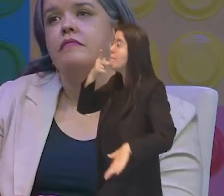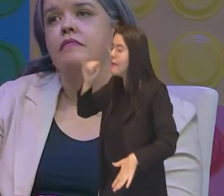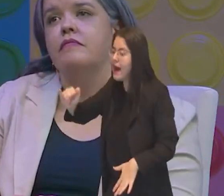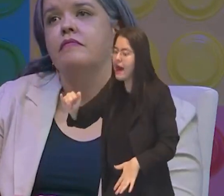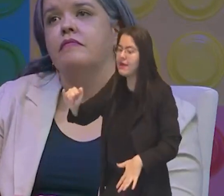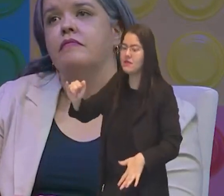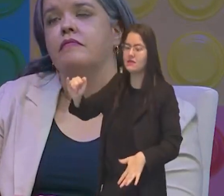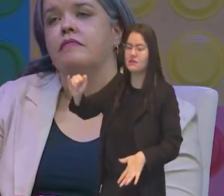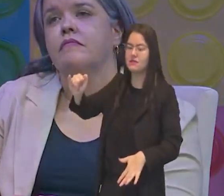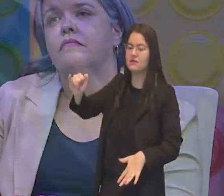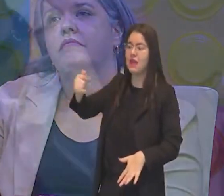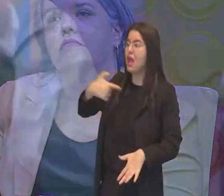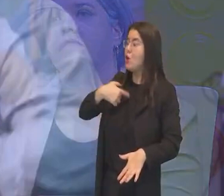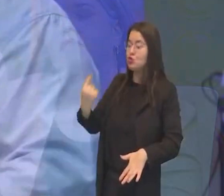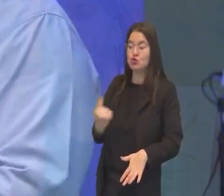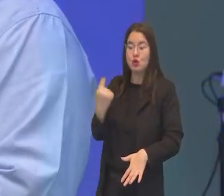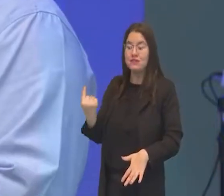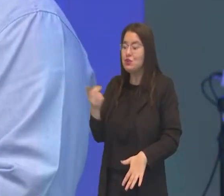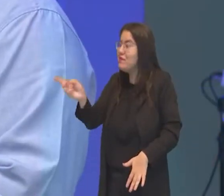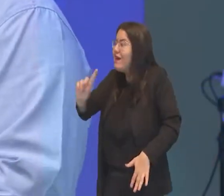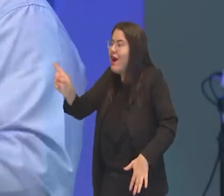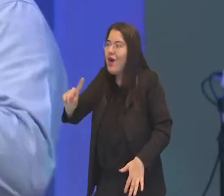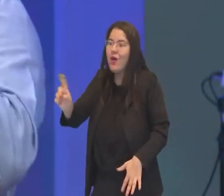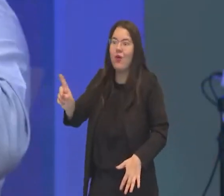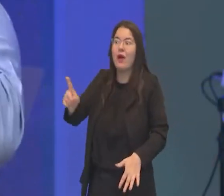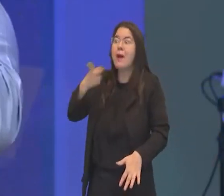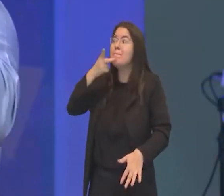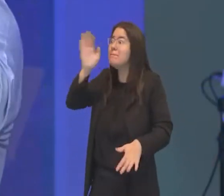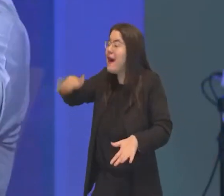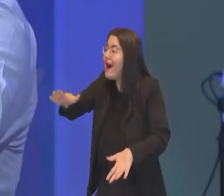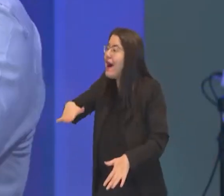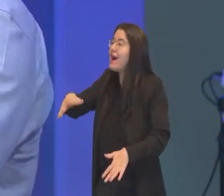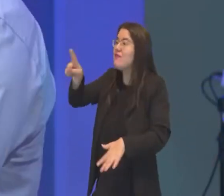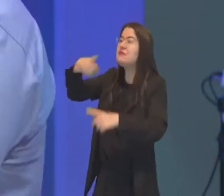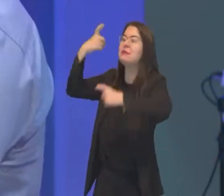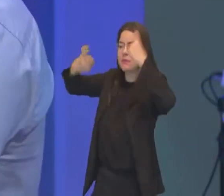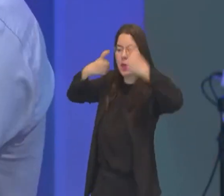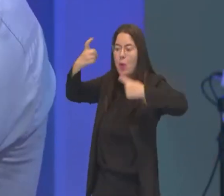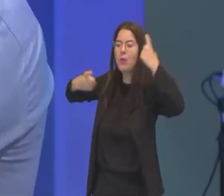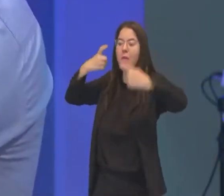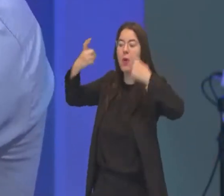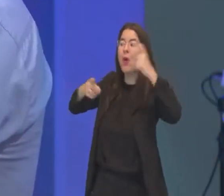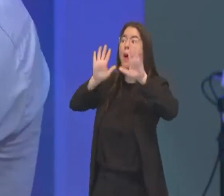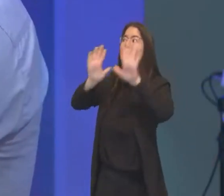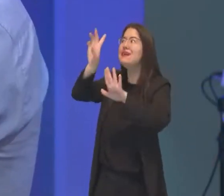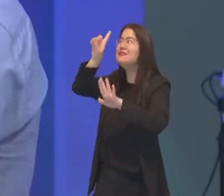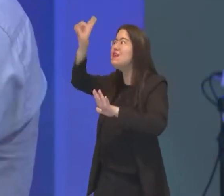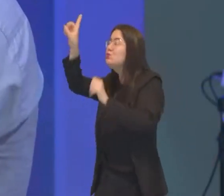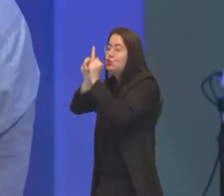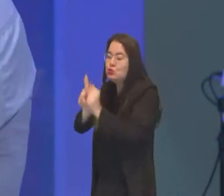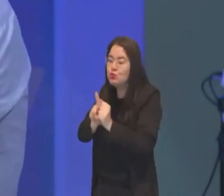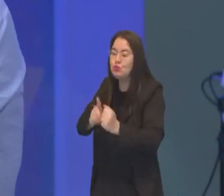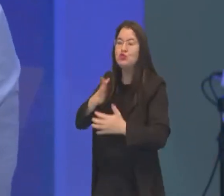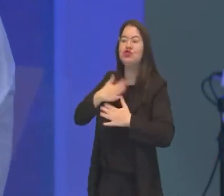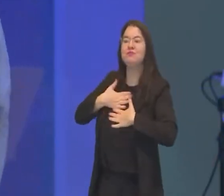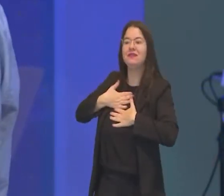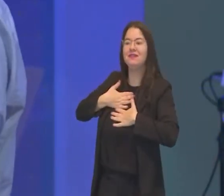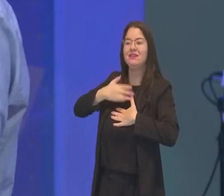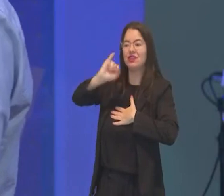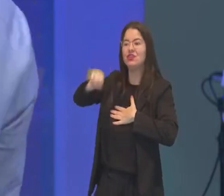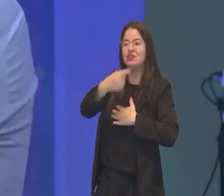eu não estava sozinho. Pai, eu sei que o Senhor se preocupou, mas Deus estava